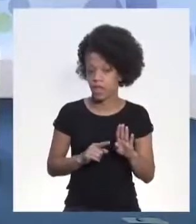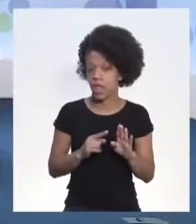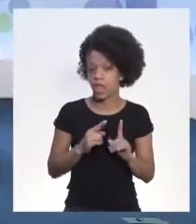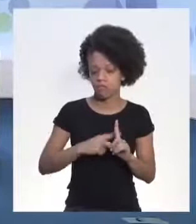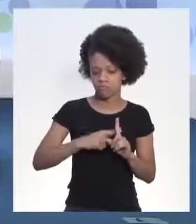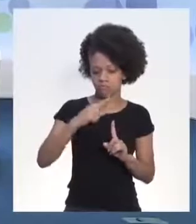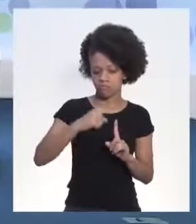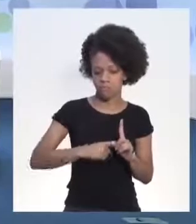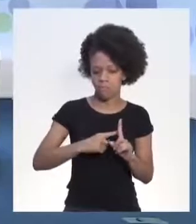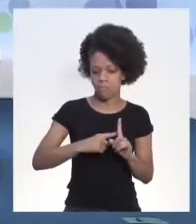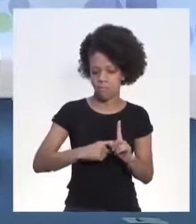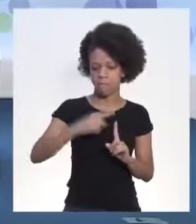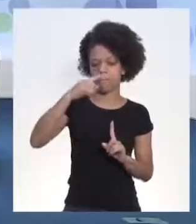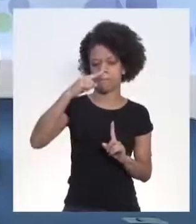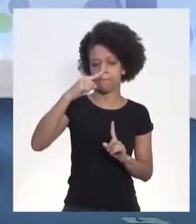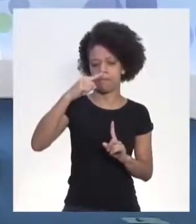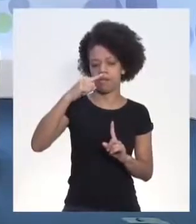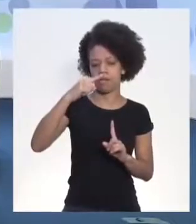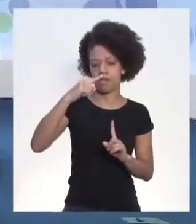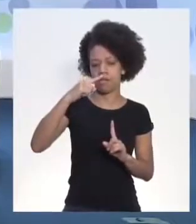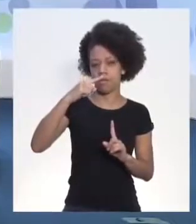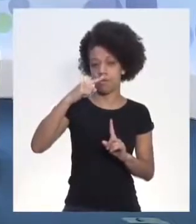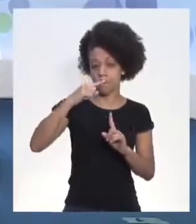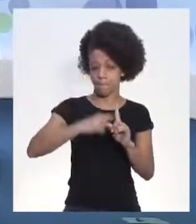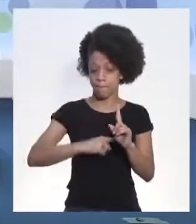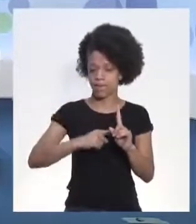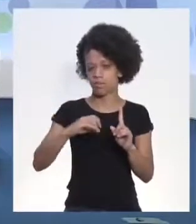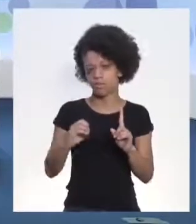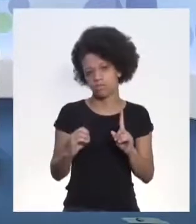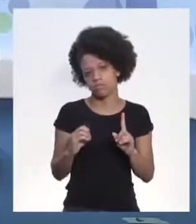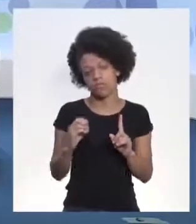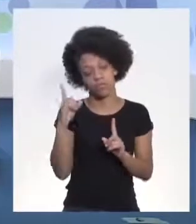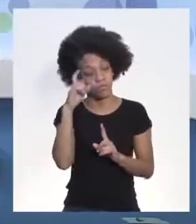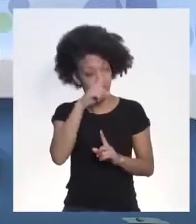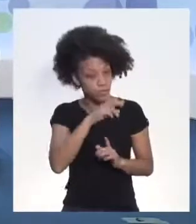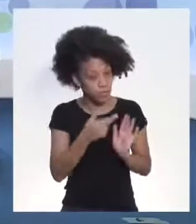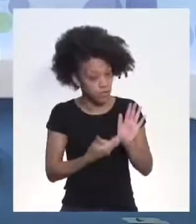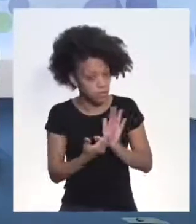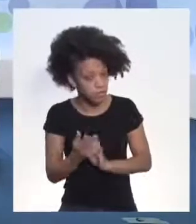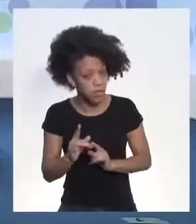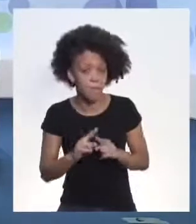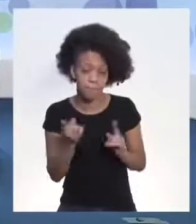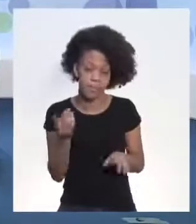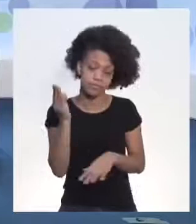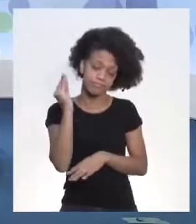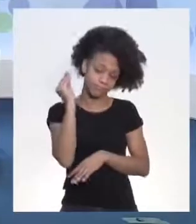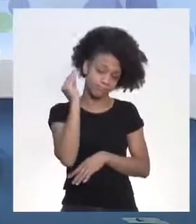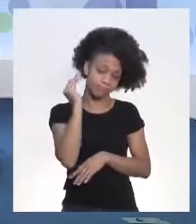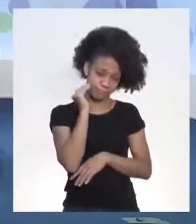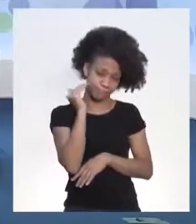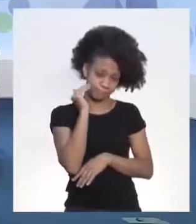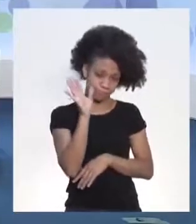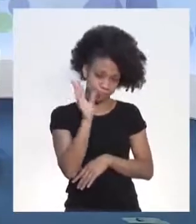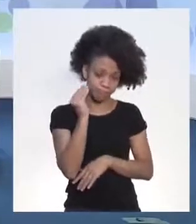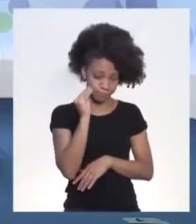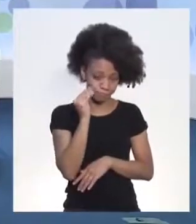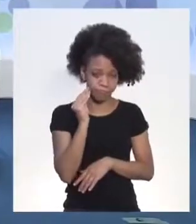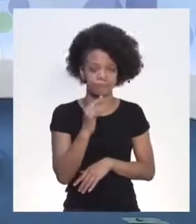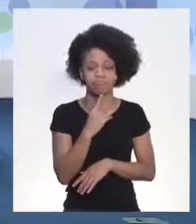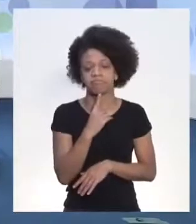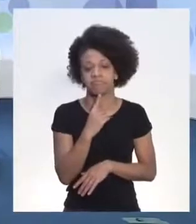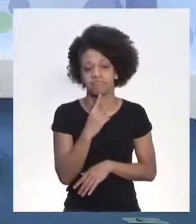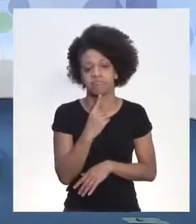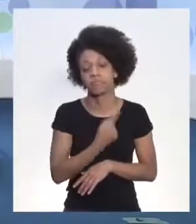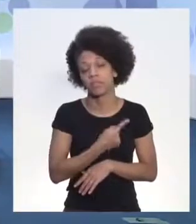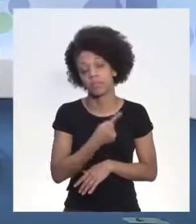menor que zero? Essa daí talvez seja mais difícil vocês responderem essa relação, mas nós vamos tentar, tá? Então, essa é a primeira